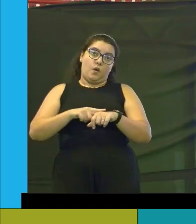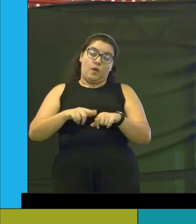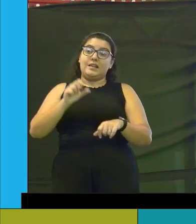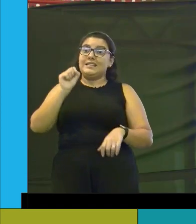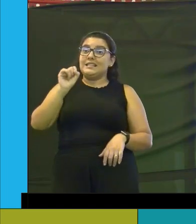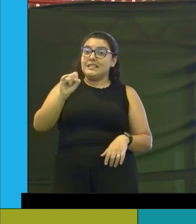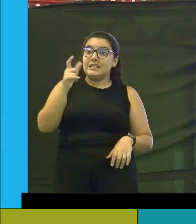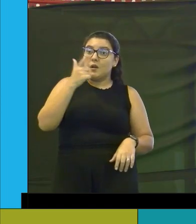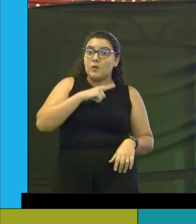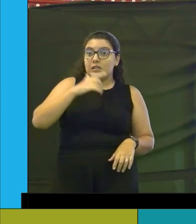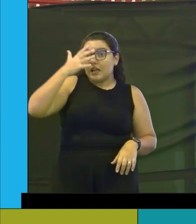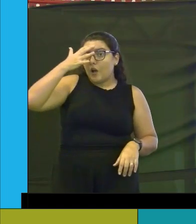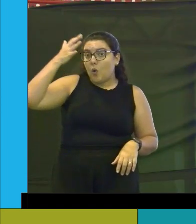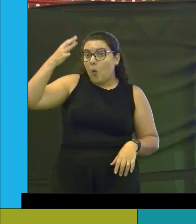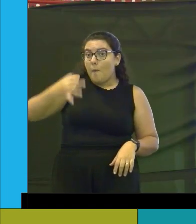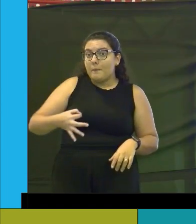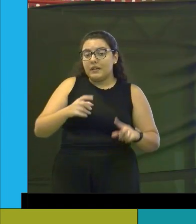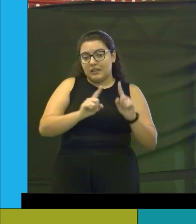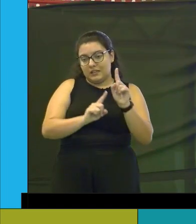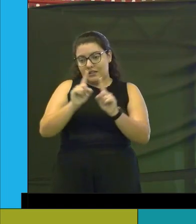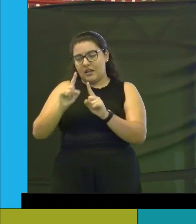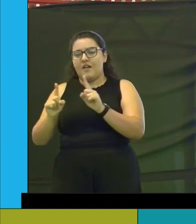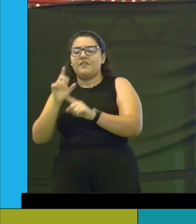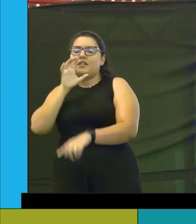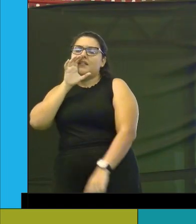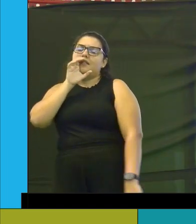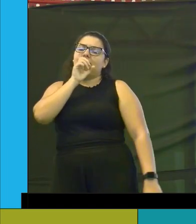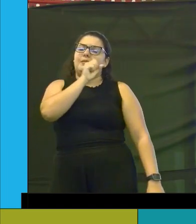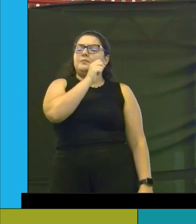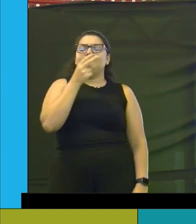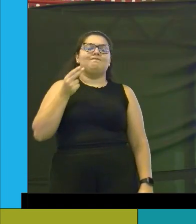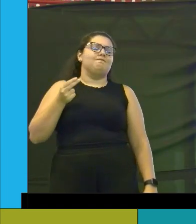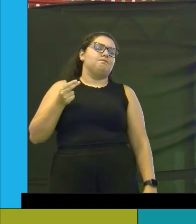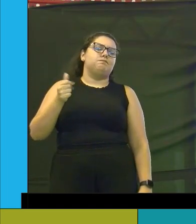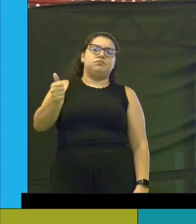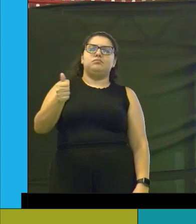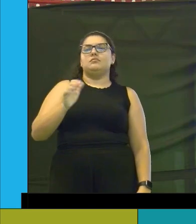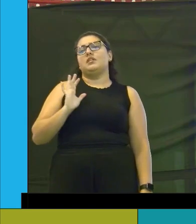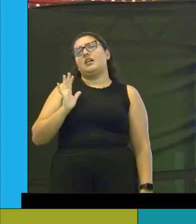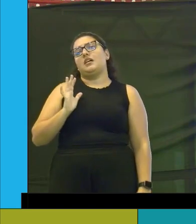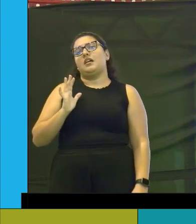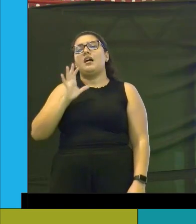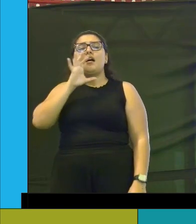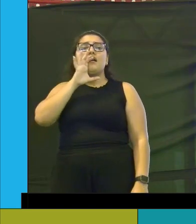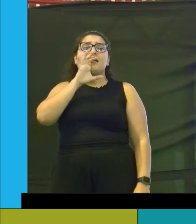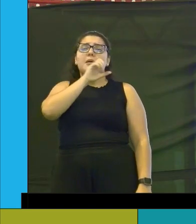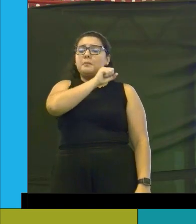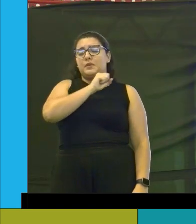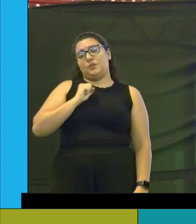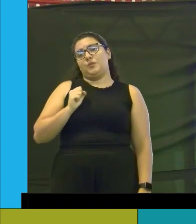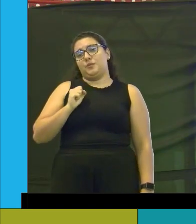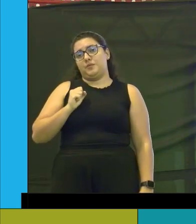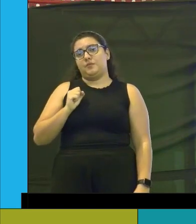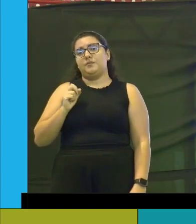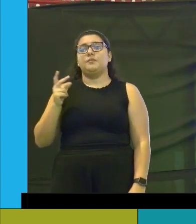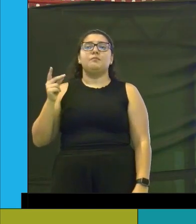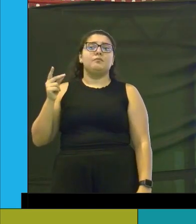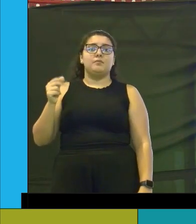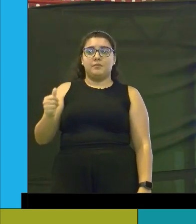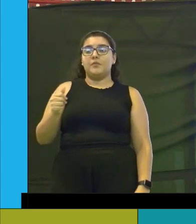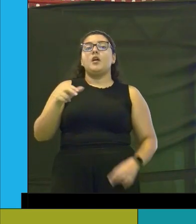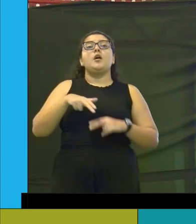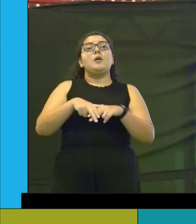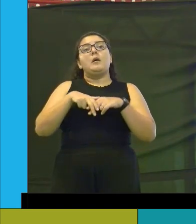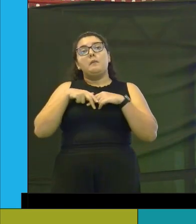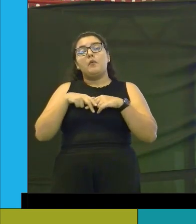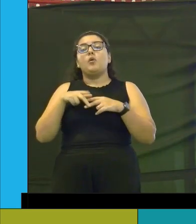Se você compreender os gráficos, tem questão que tu vai resolver em menos de 20 segundos. É isso. É esse